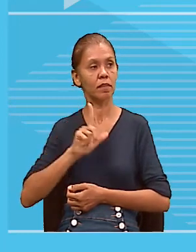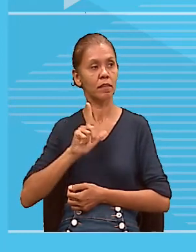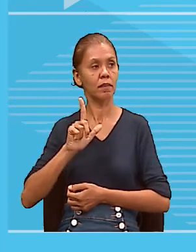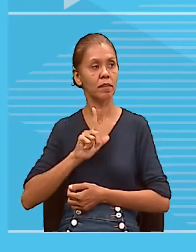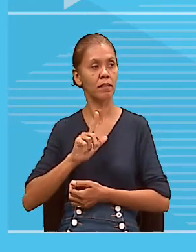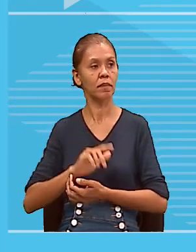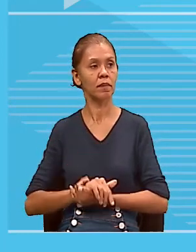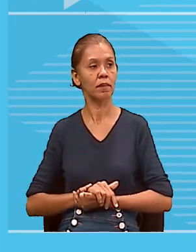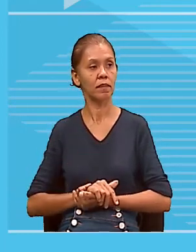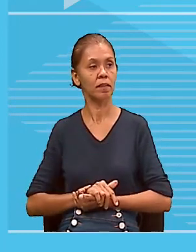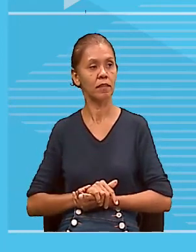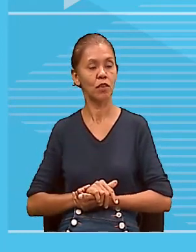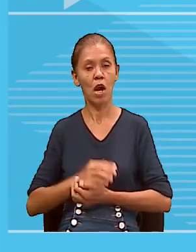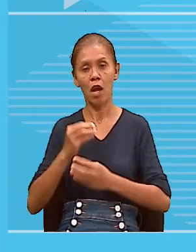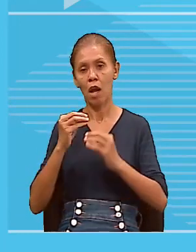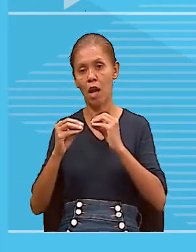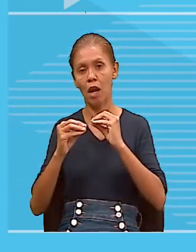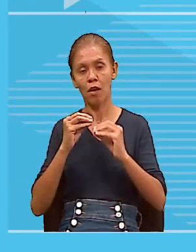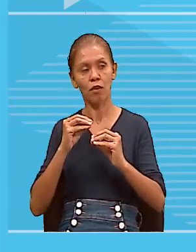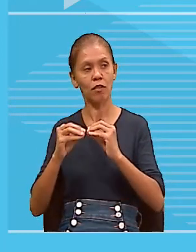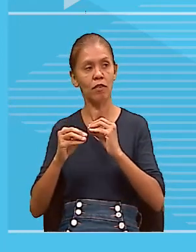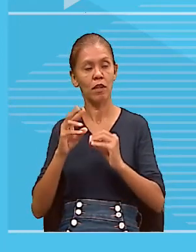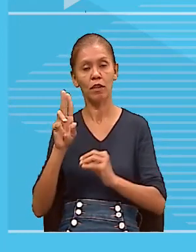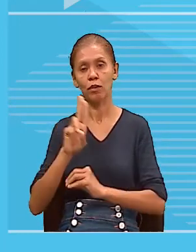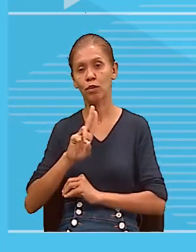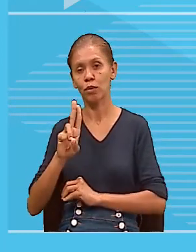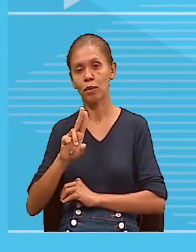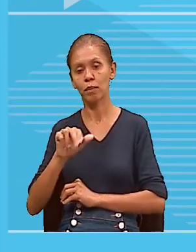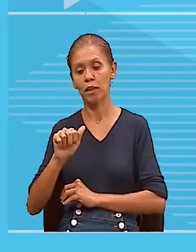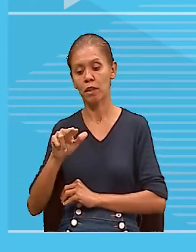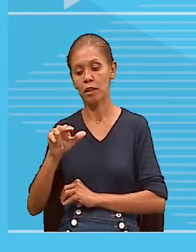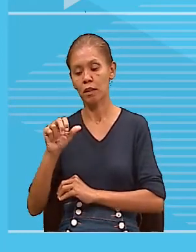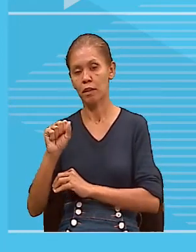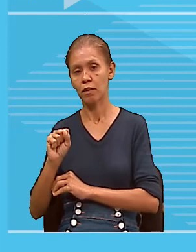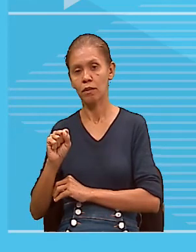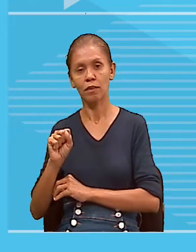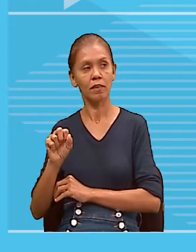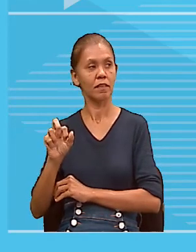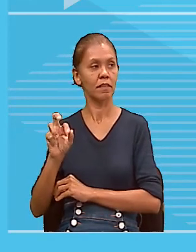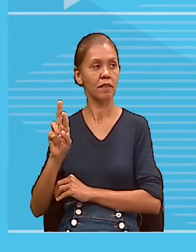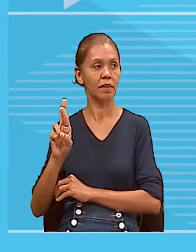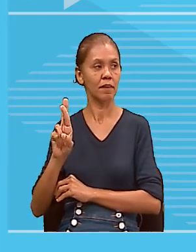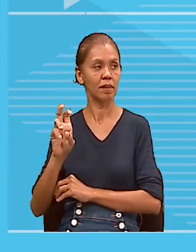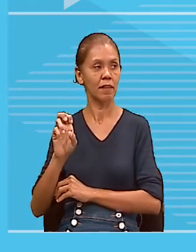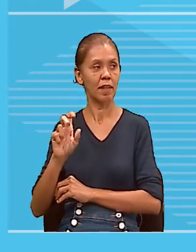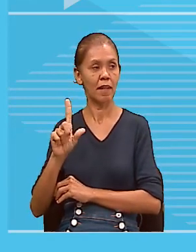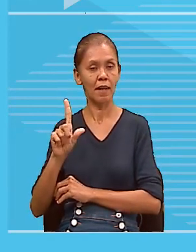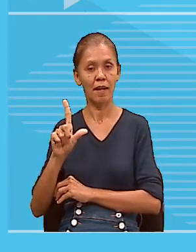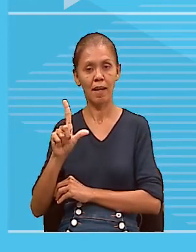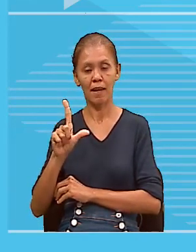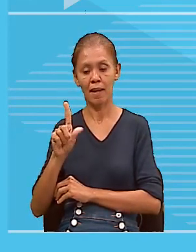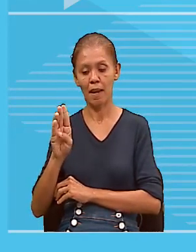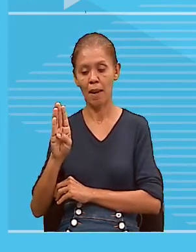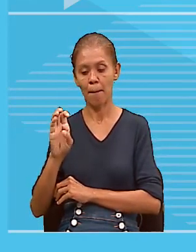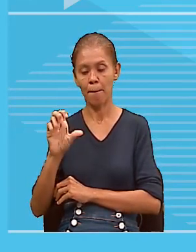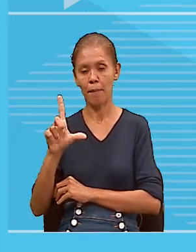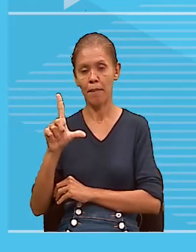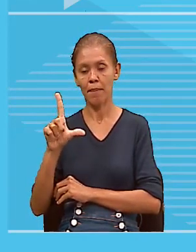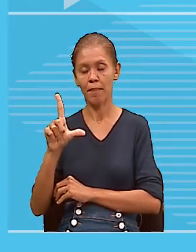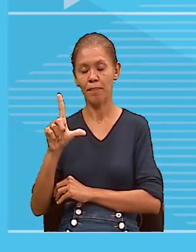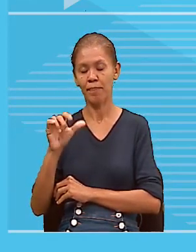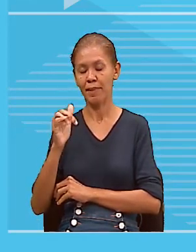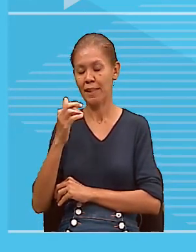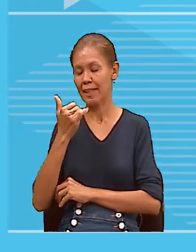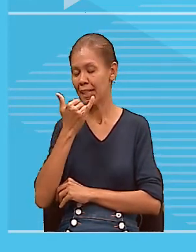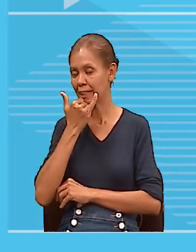os anos Rebeldes e claro se teve os anos Rebeldes de rebeldia teve os anos dourados de